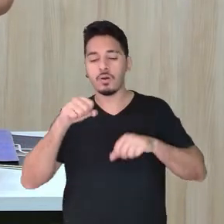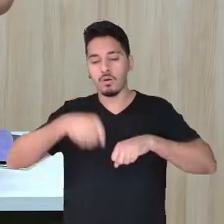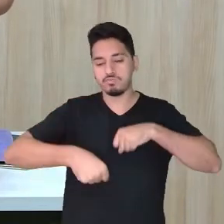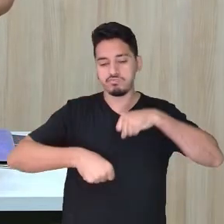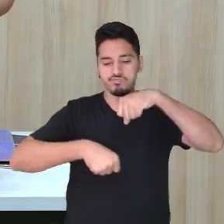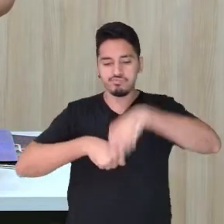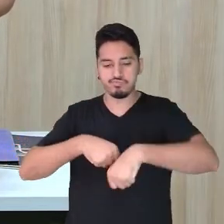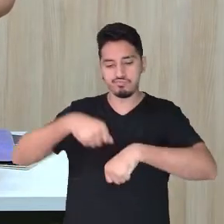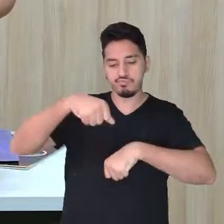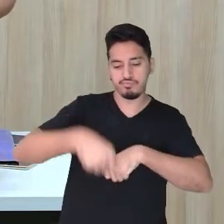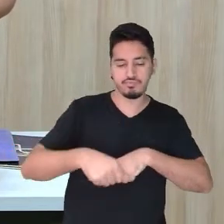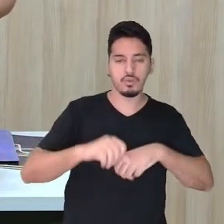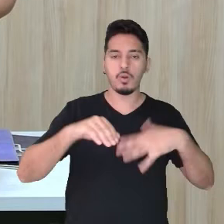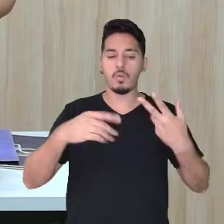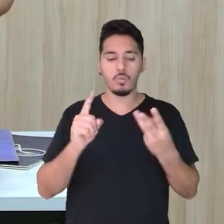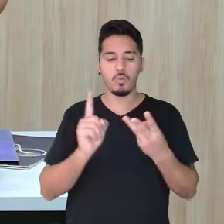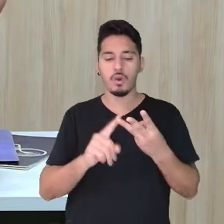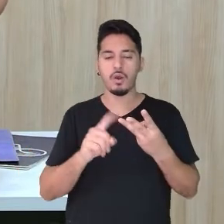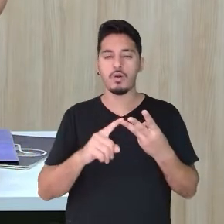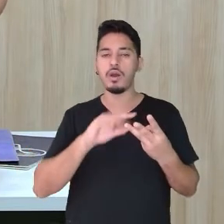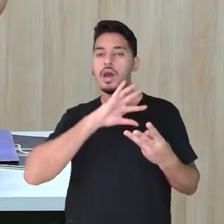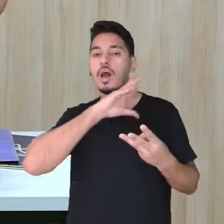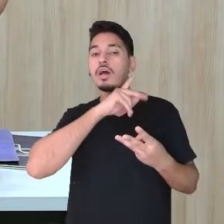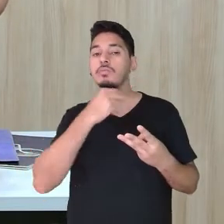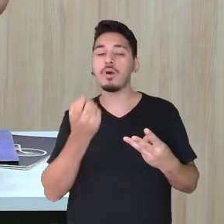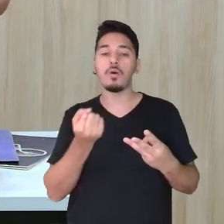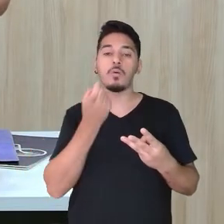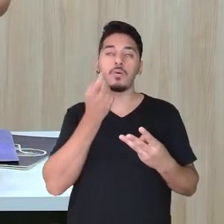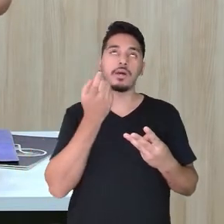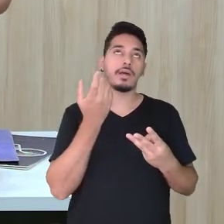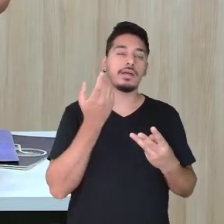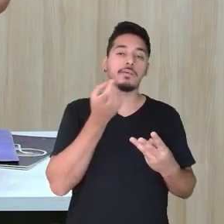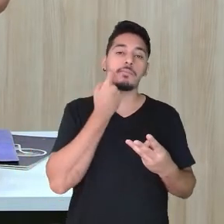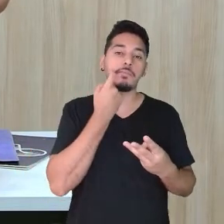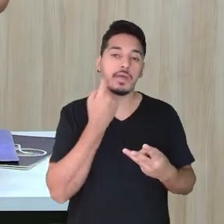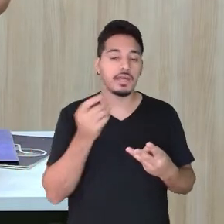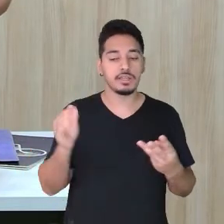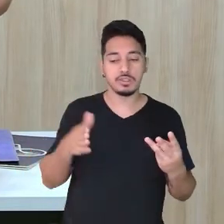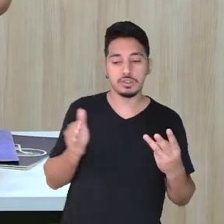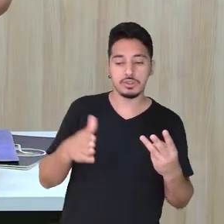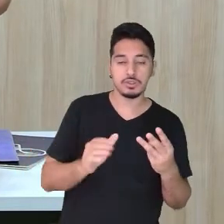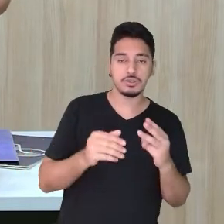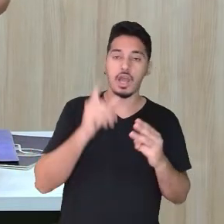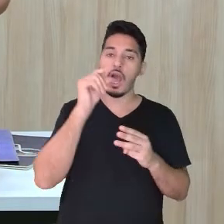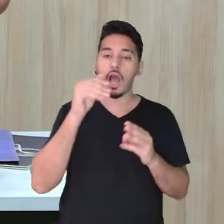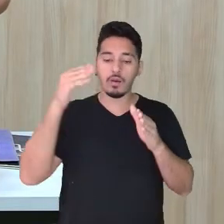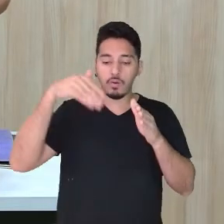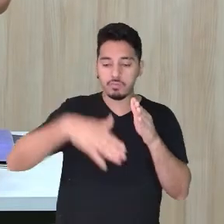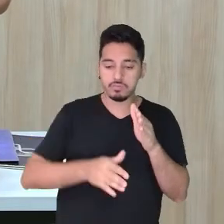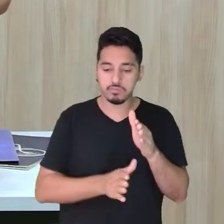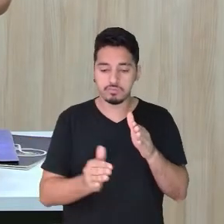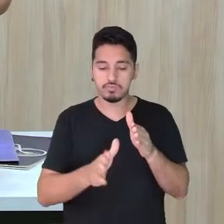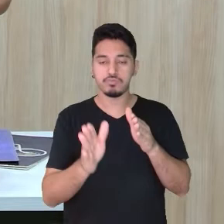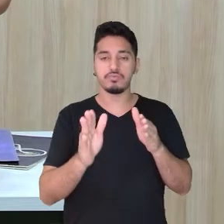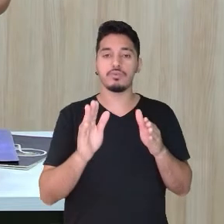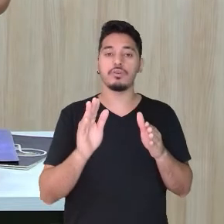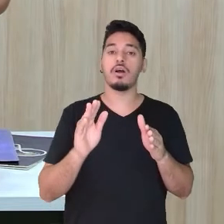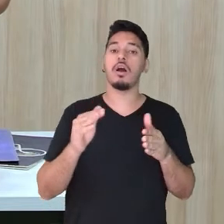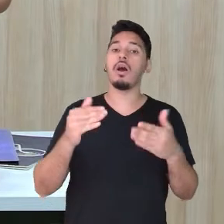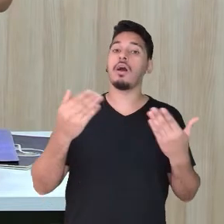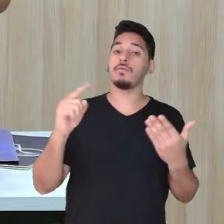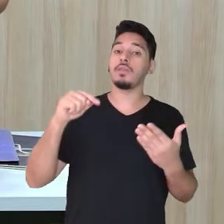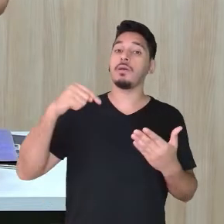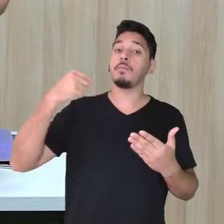são os animais aquáticos ou que nadam, para depois ser proposto essa atividade. E aí a gente vai